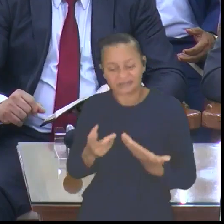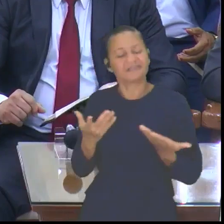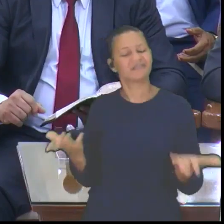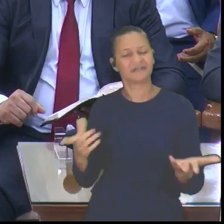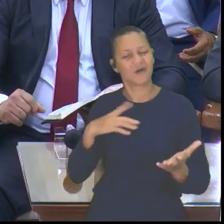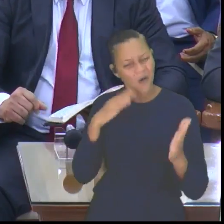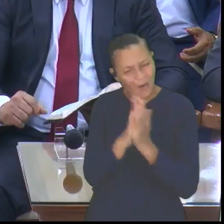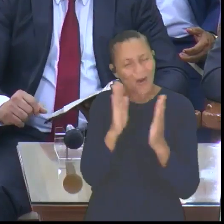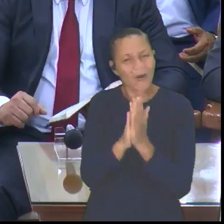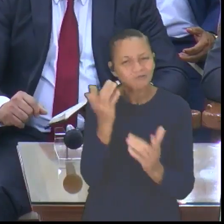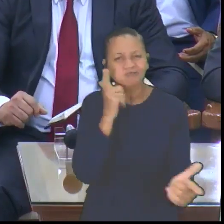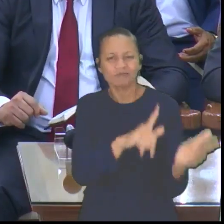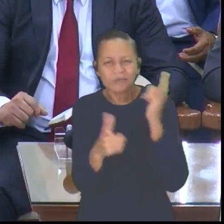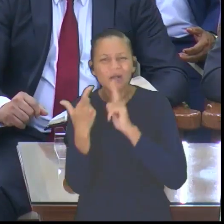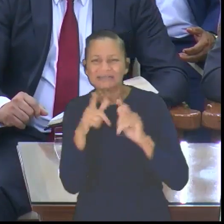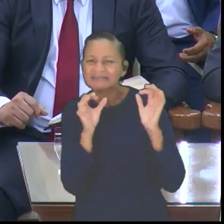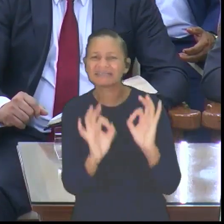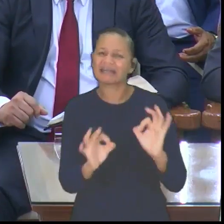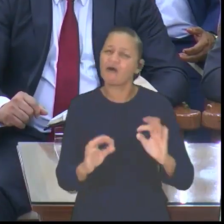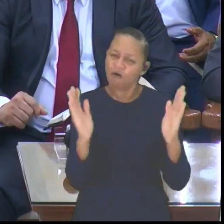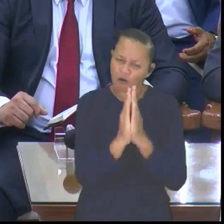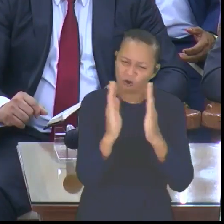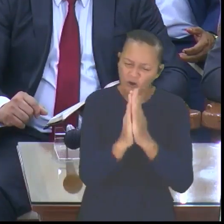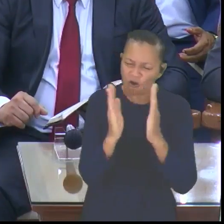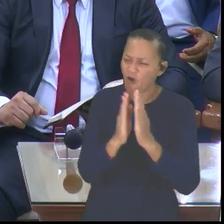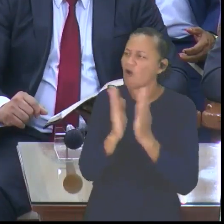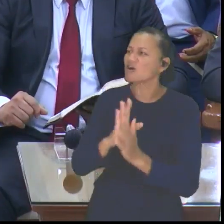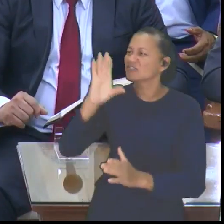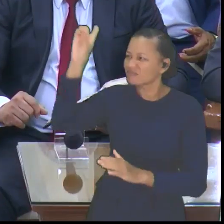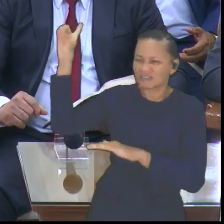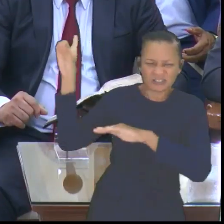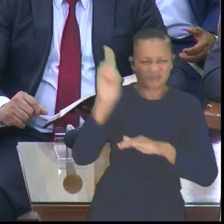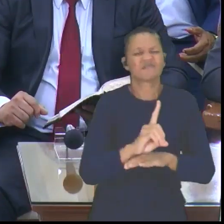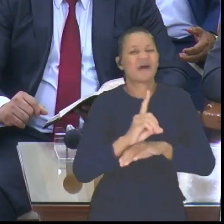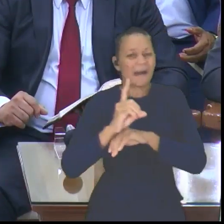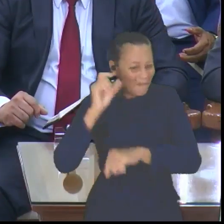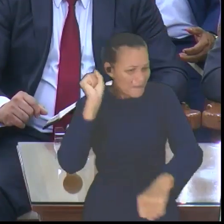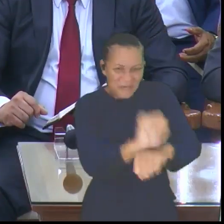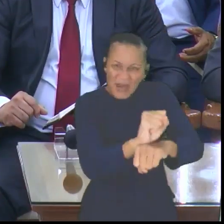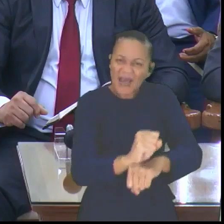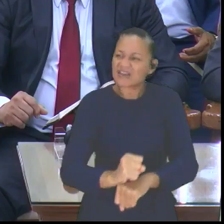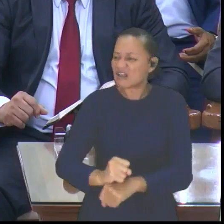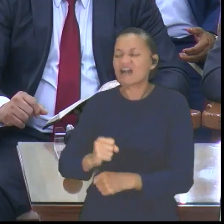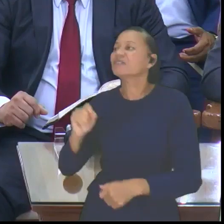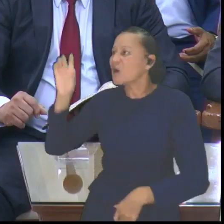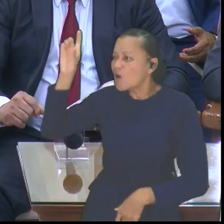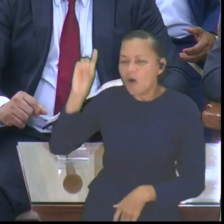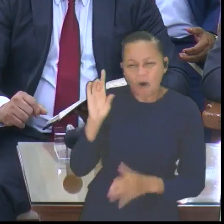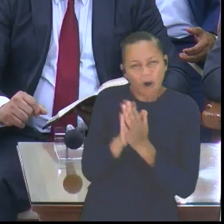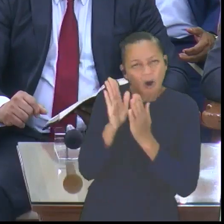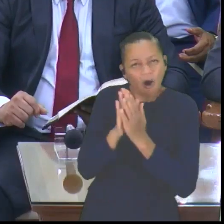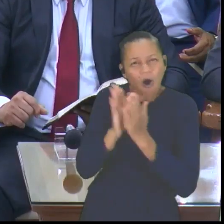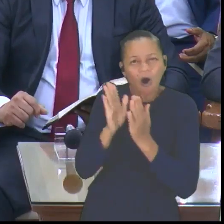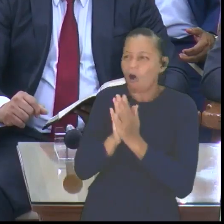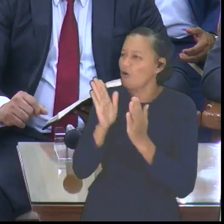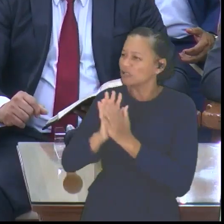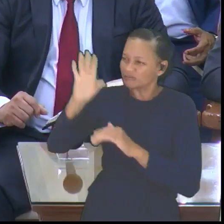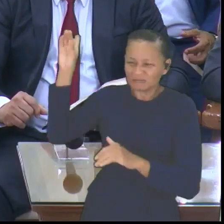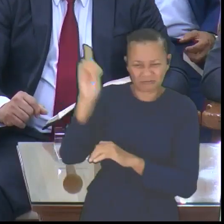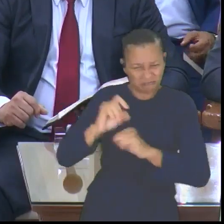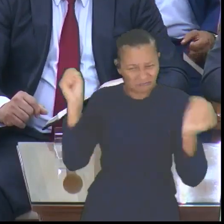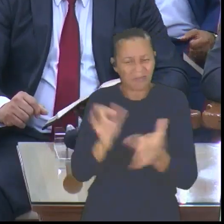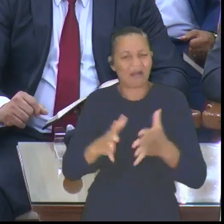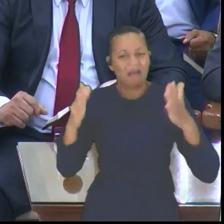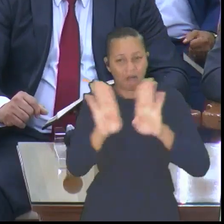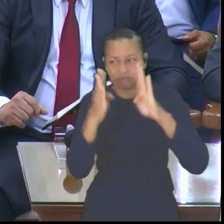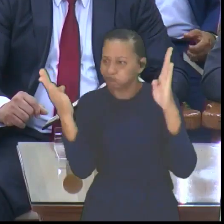vai dar certo. Ore que Deus vai intervir. Ore que as portas se abrirão.